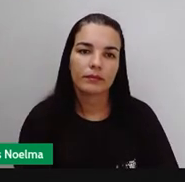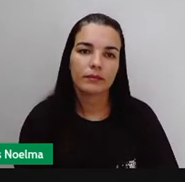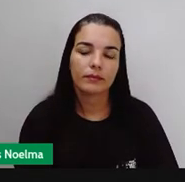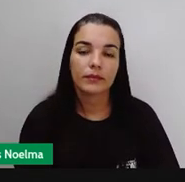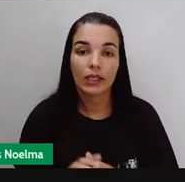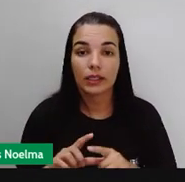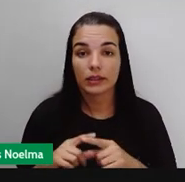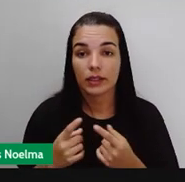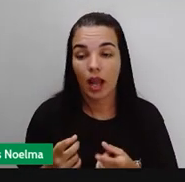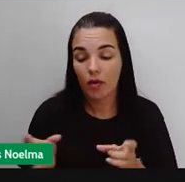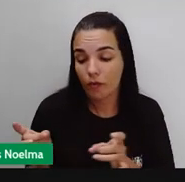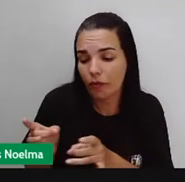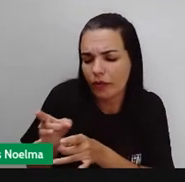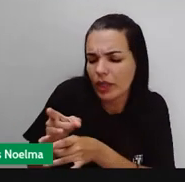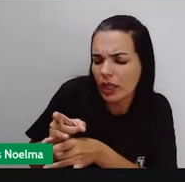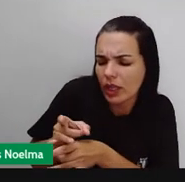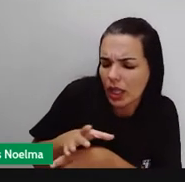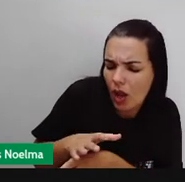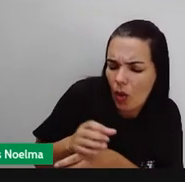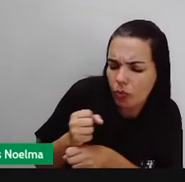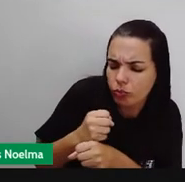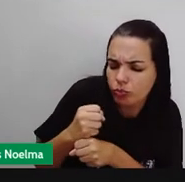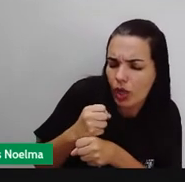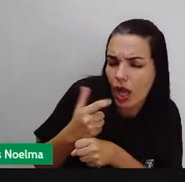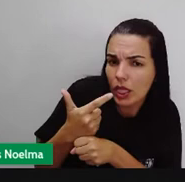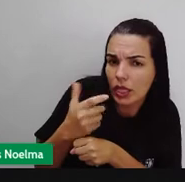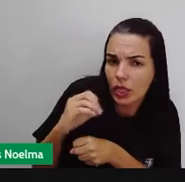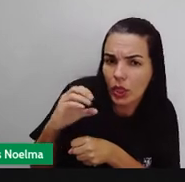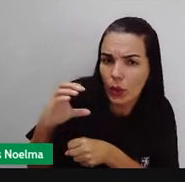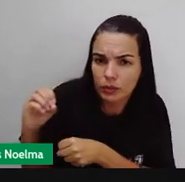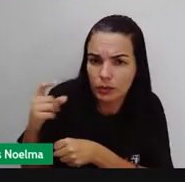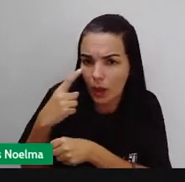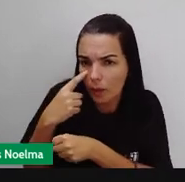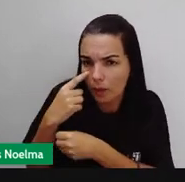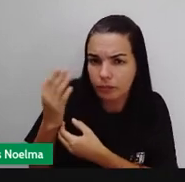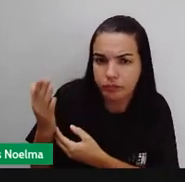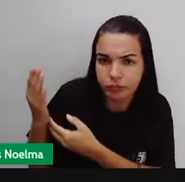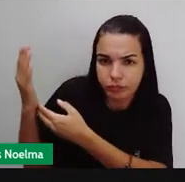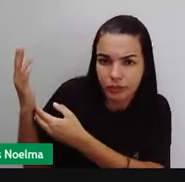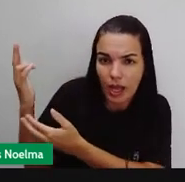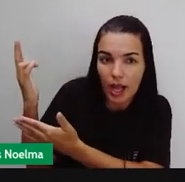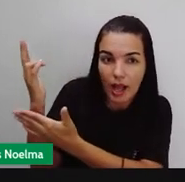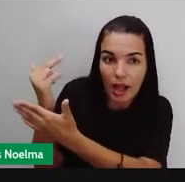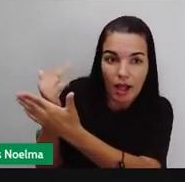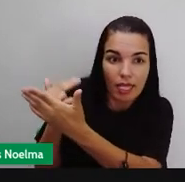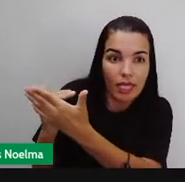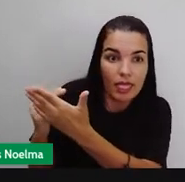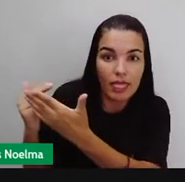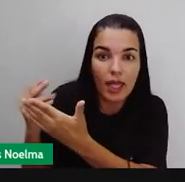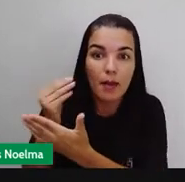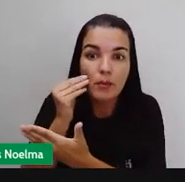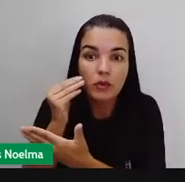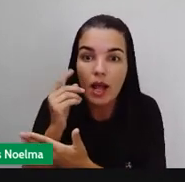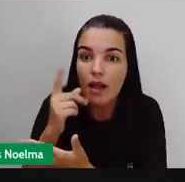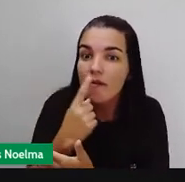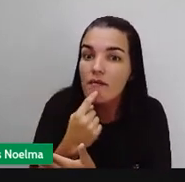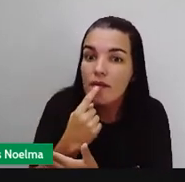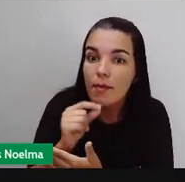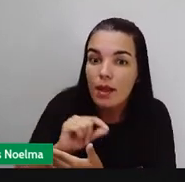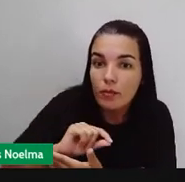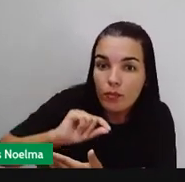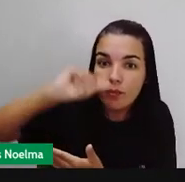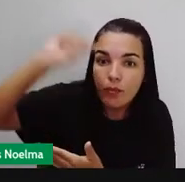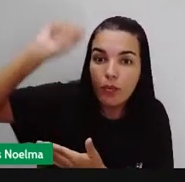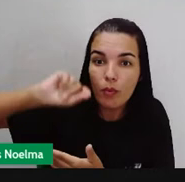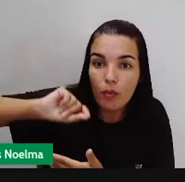E já no ano 2000, que é o que nós temos aqui representado por esse mapa aqui, e a gente pode fazer uma leitura a